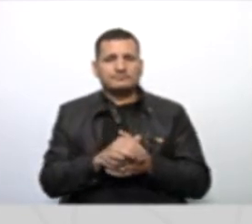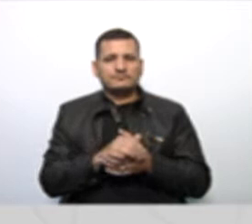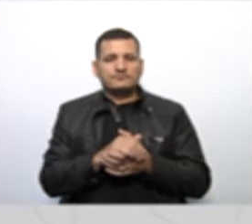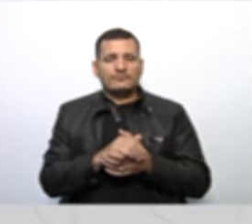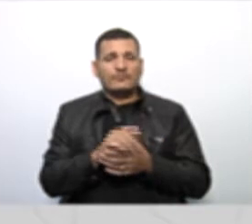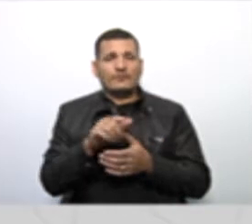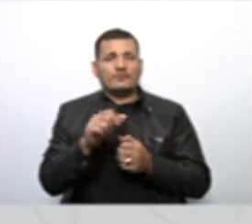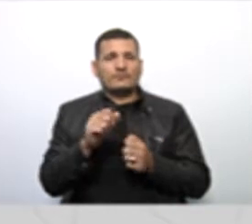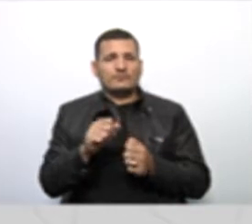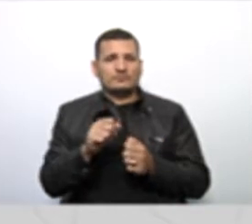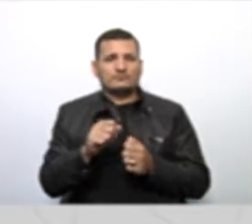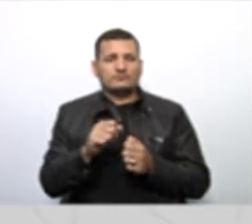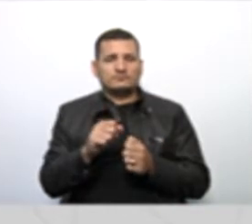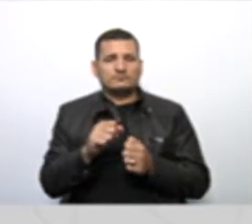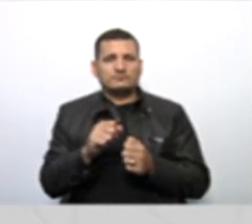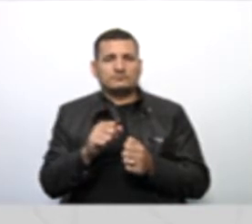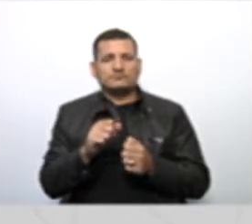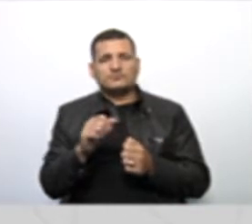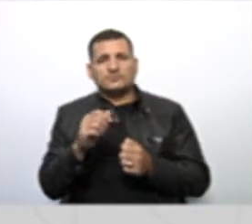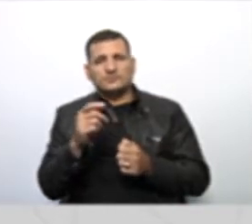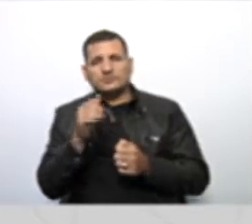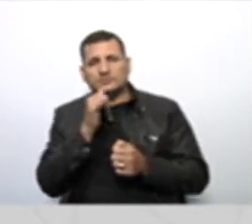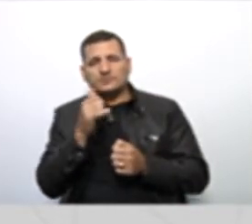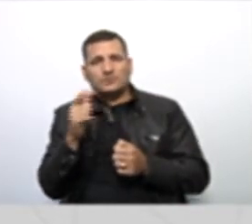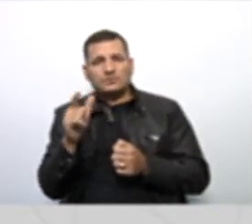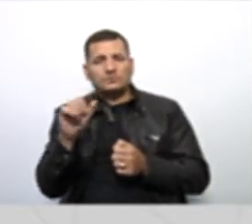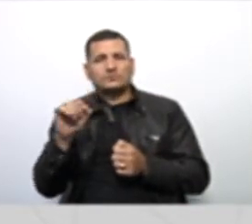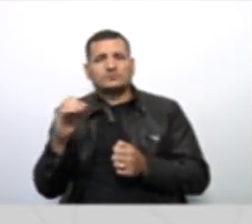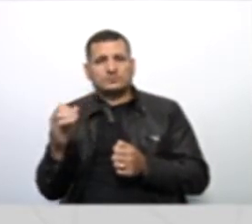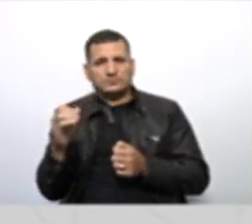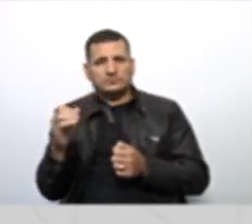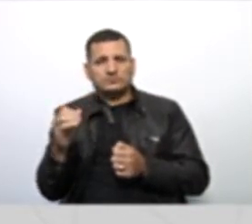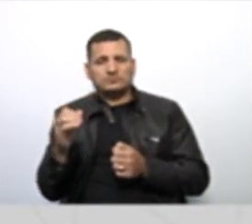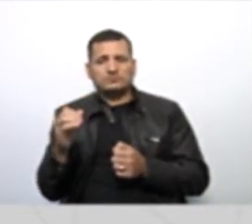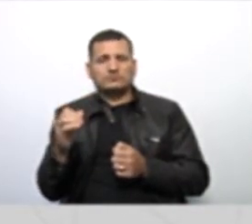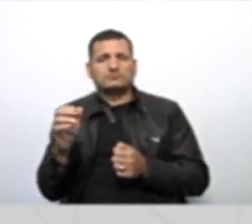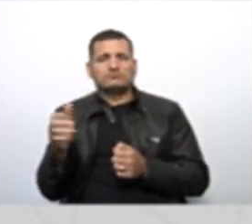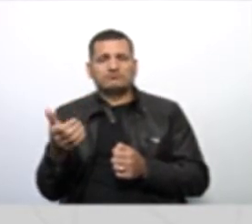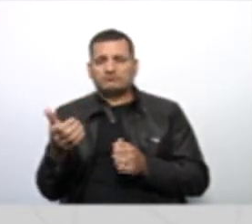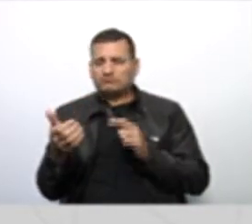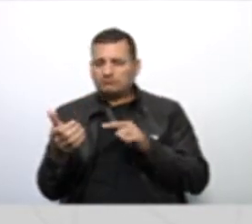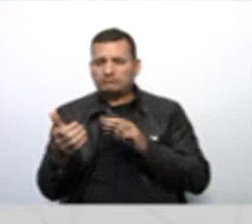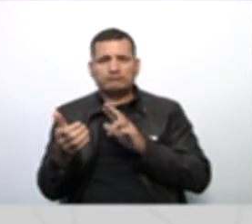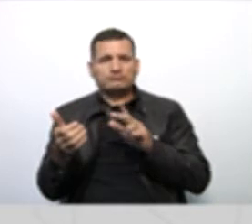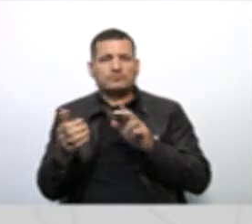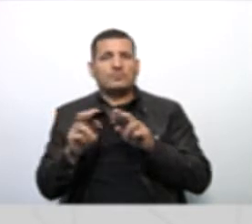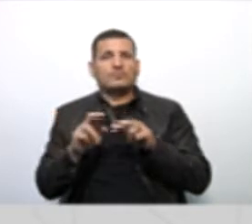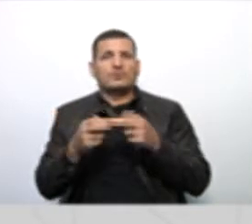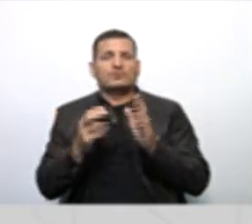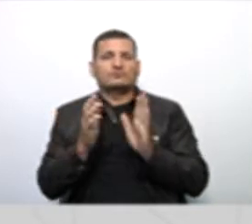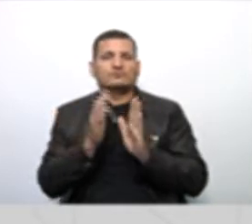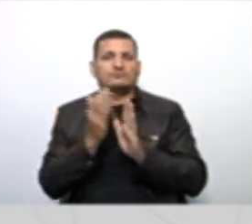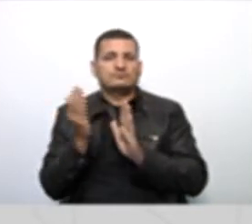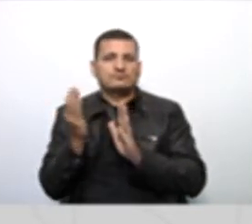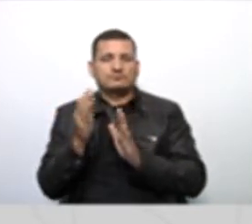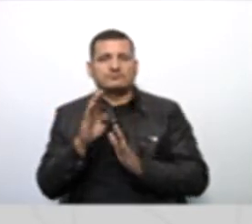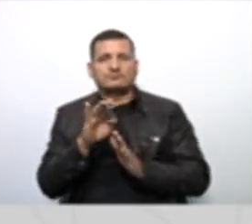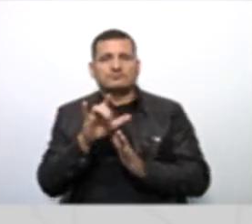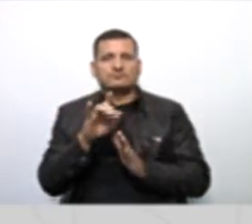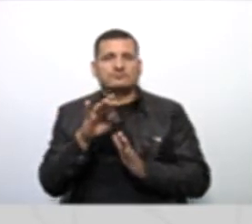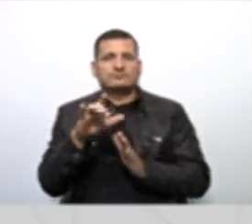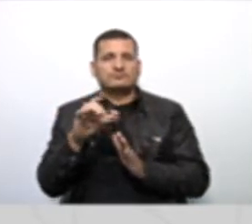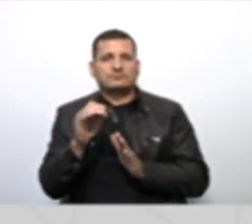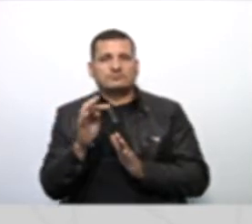ele pode aparecer diferente de um sistema operacional de outro, por causa das bibliotecas. Lembra que eu falei das bibliotecas